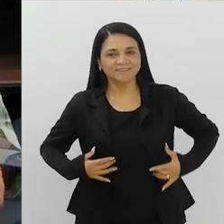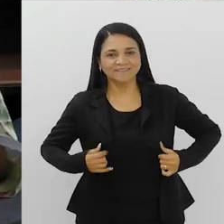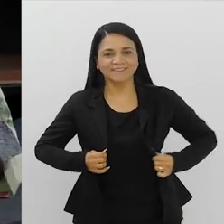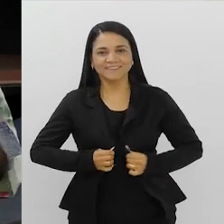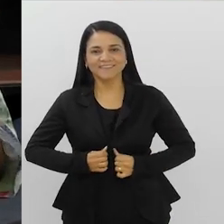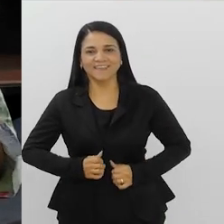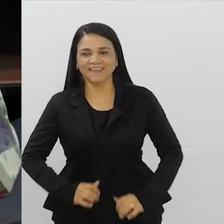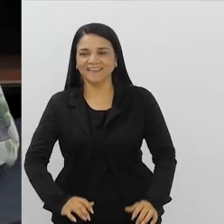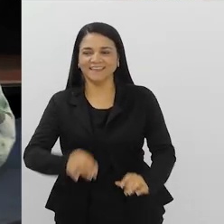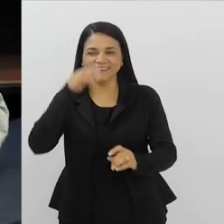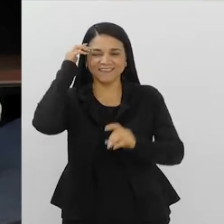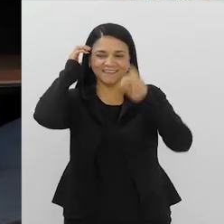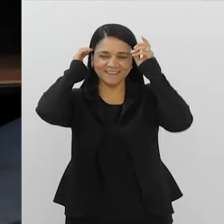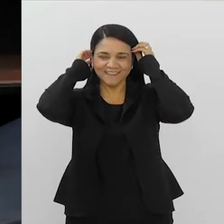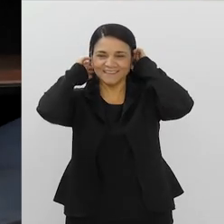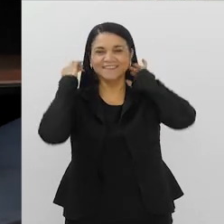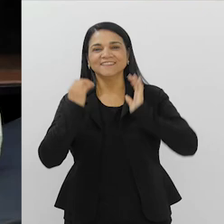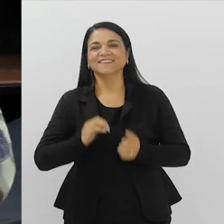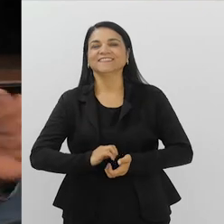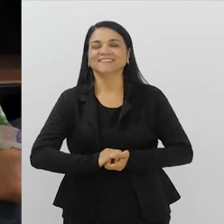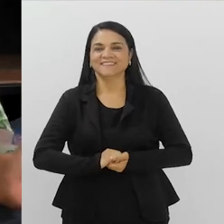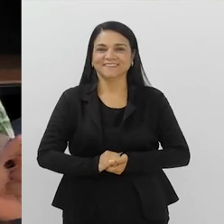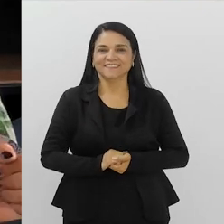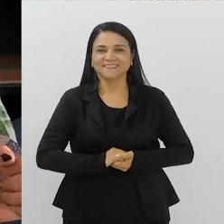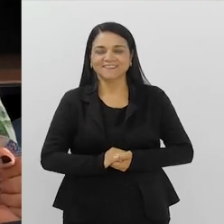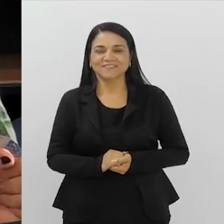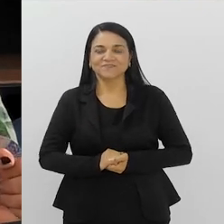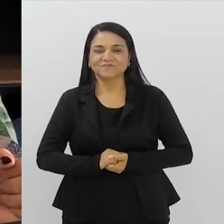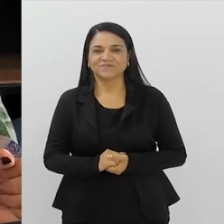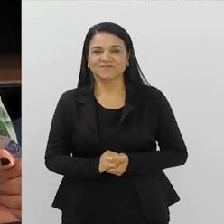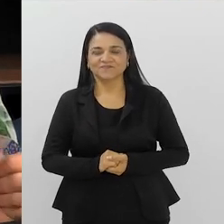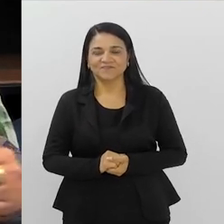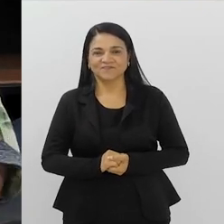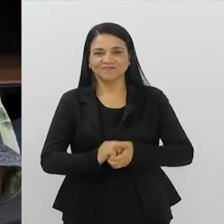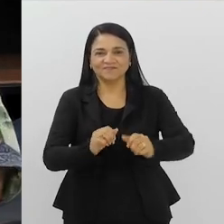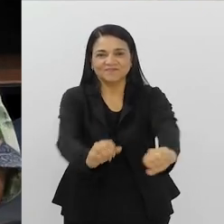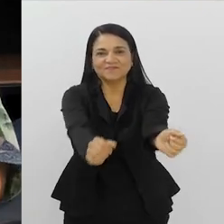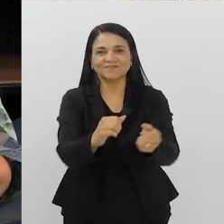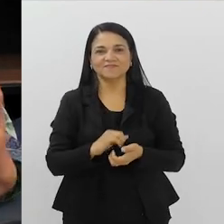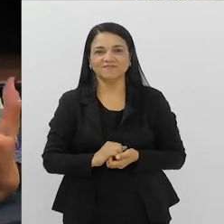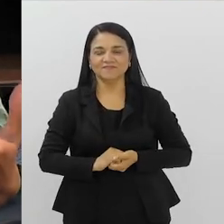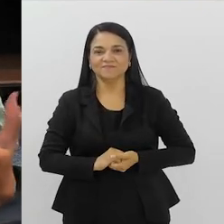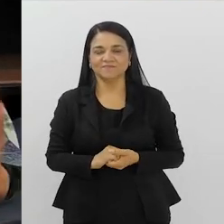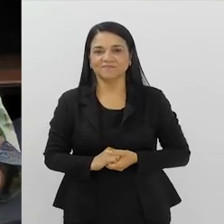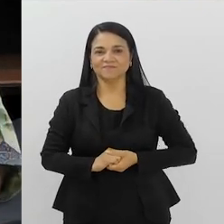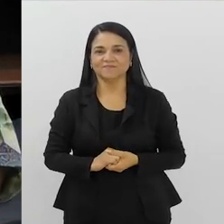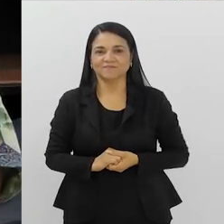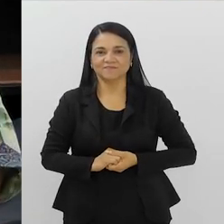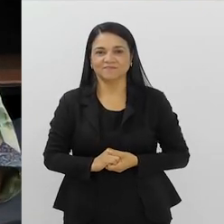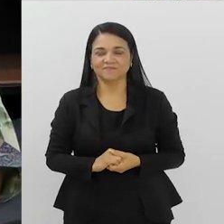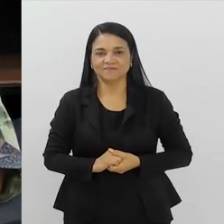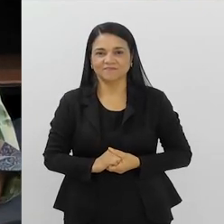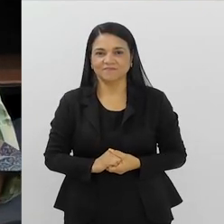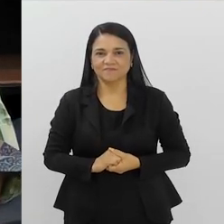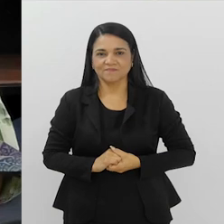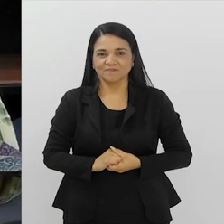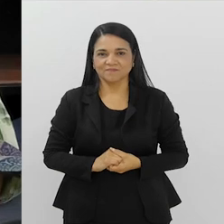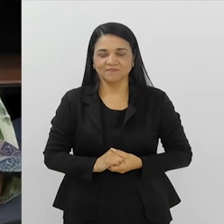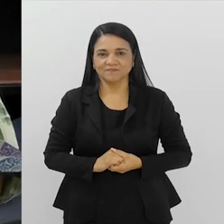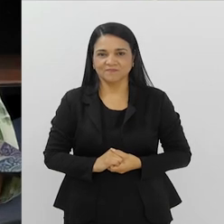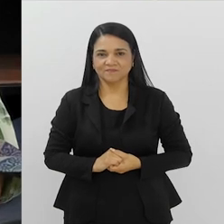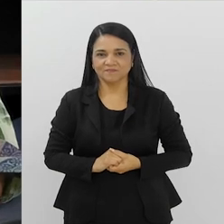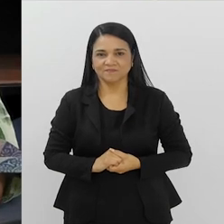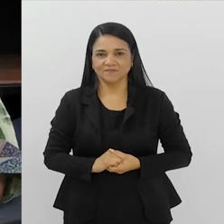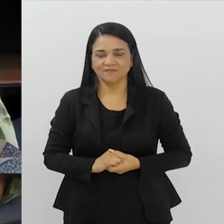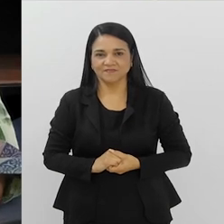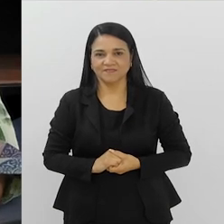nome faz parte do nome anteriormente elas eram essa religião era conhecida